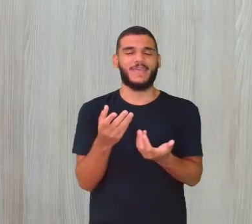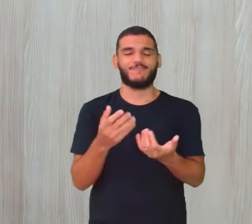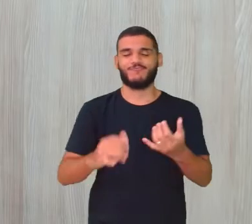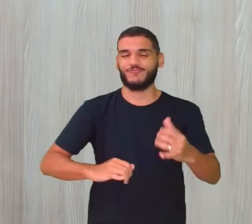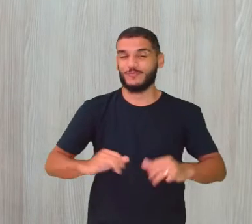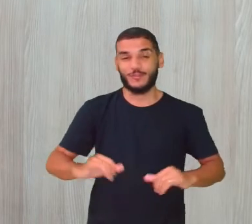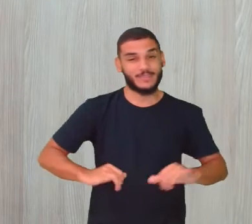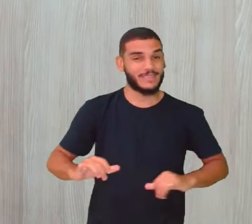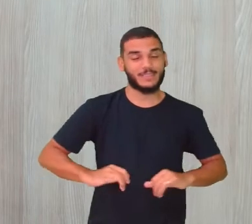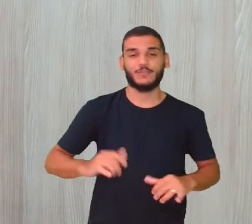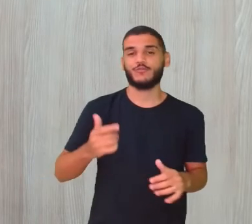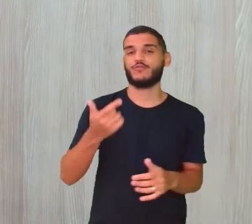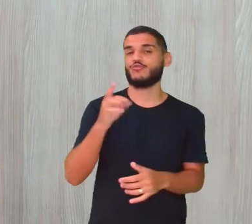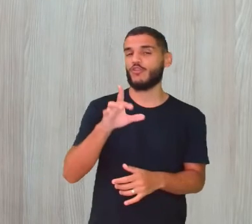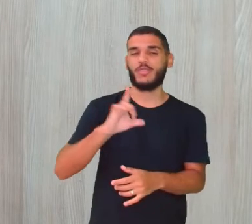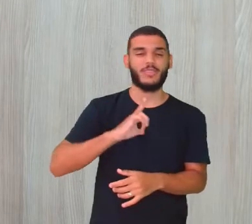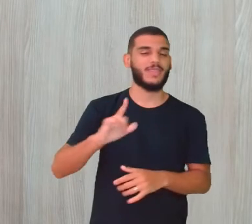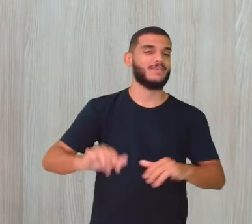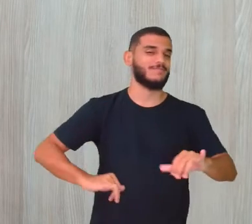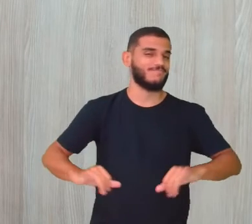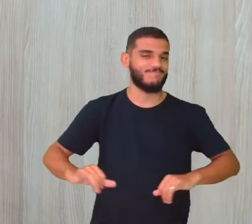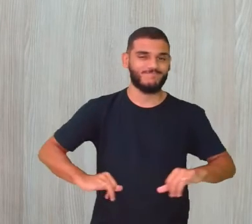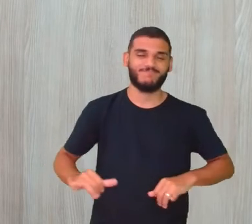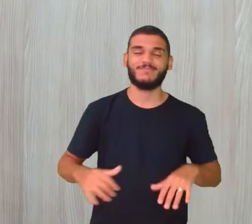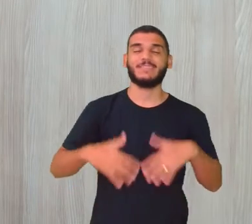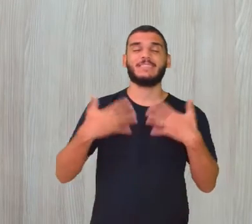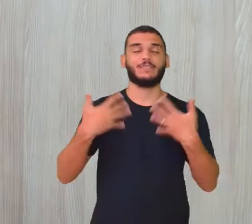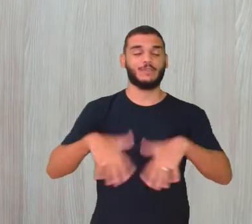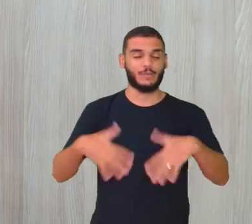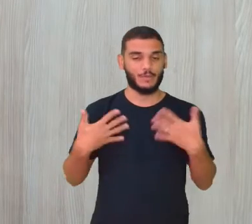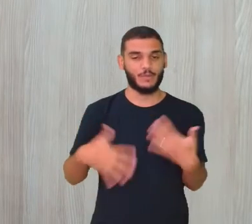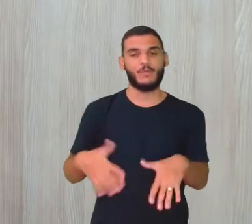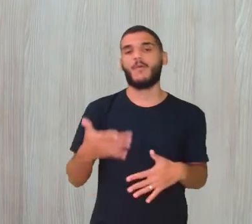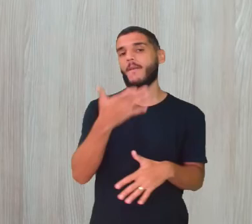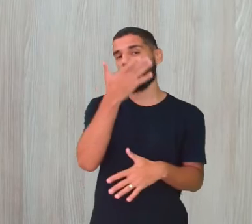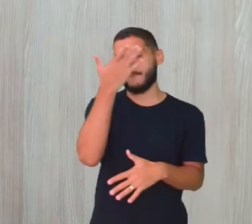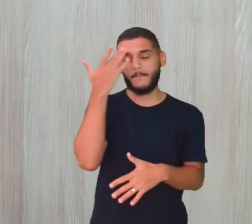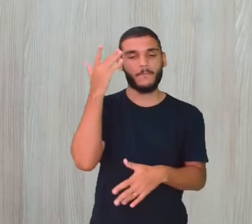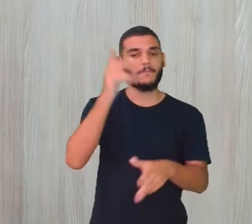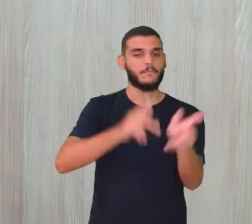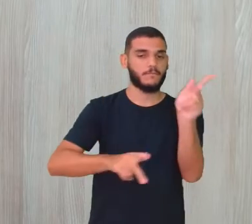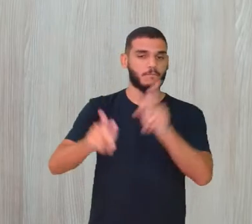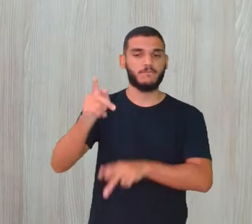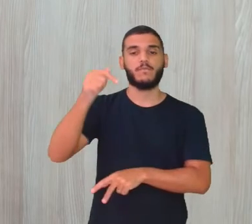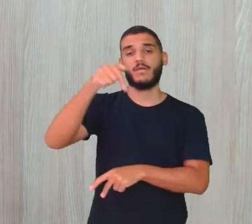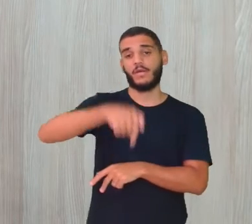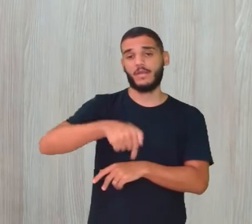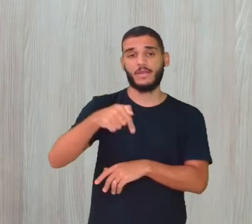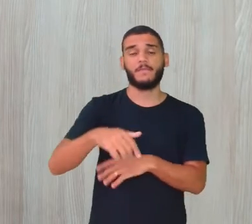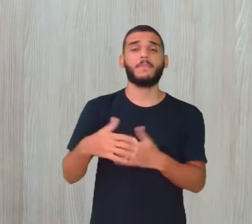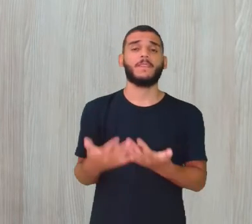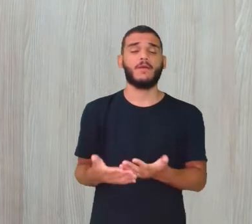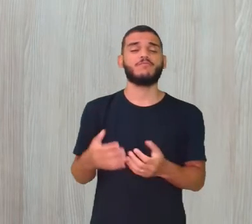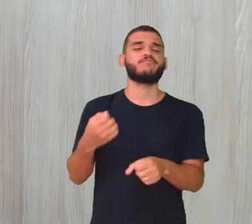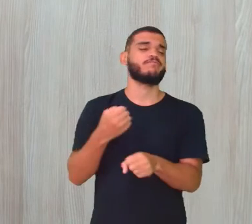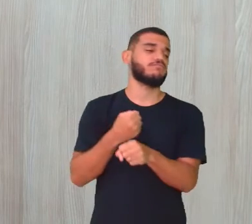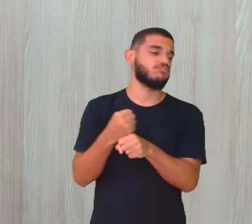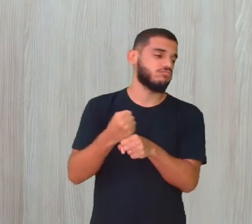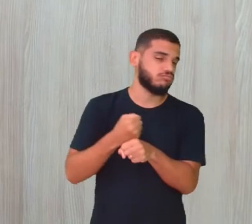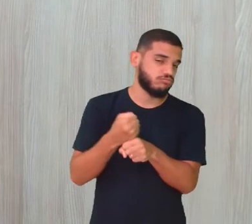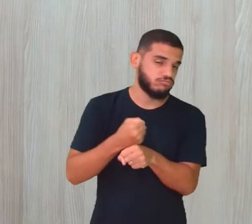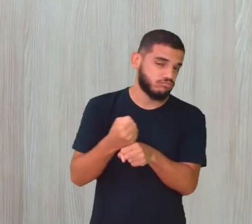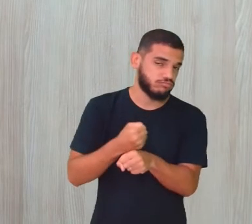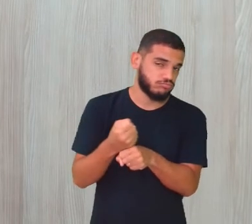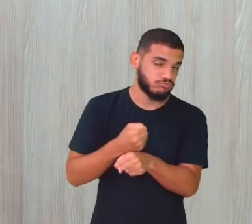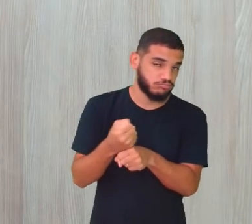de exploração desses povos, né? Que tiveram aqui. Aí, de repente, né? Depois de muitos anos de escravidão,